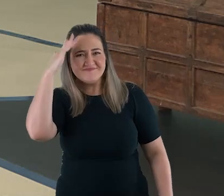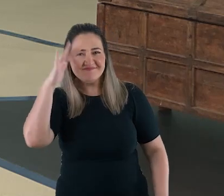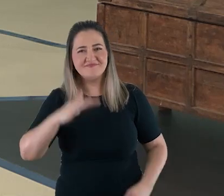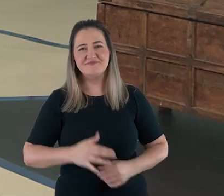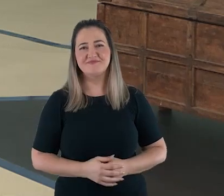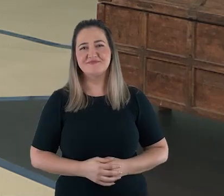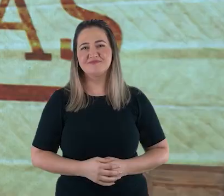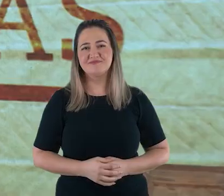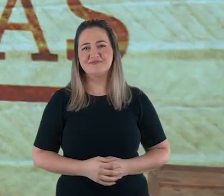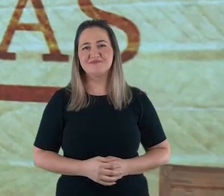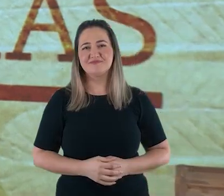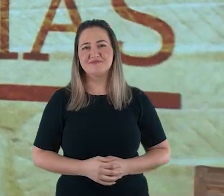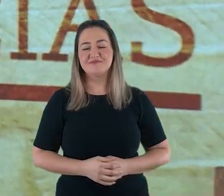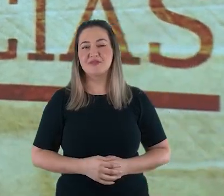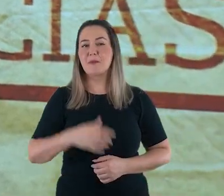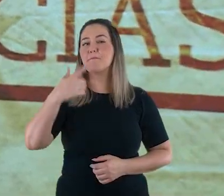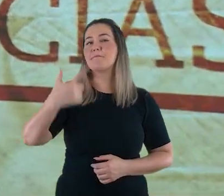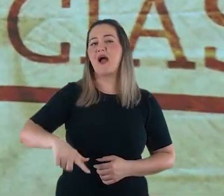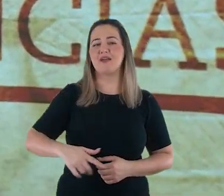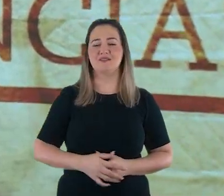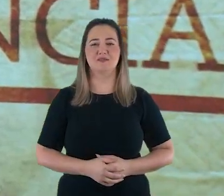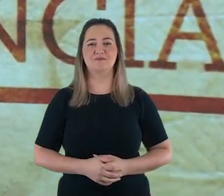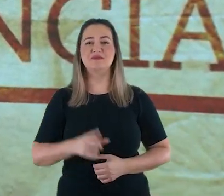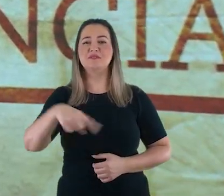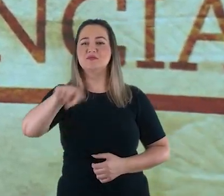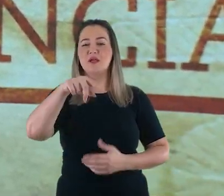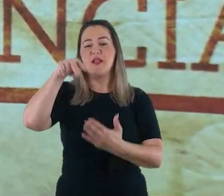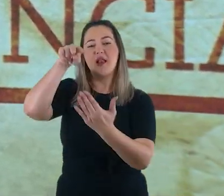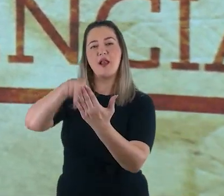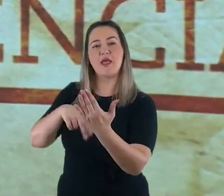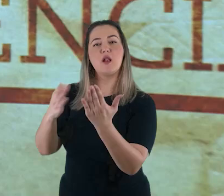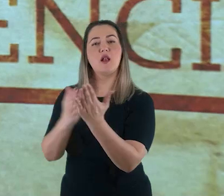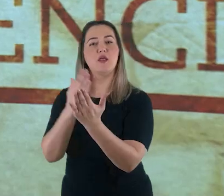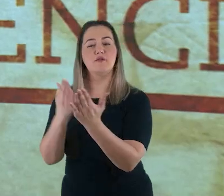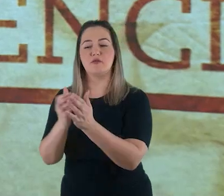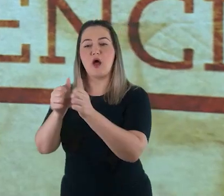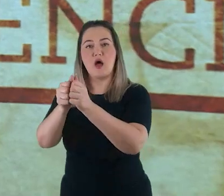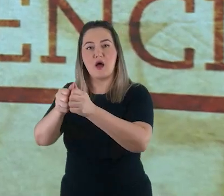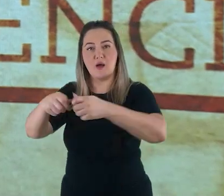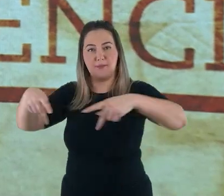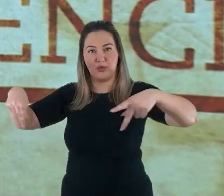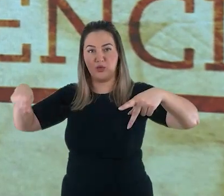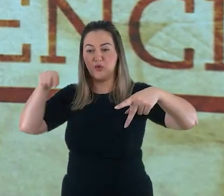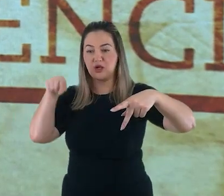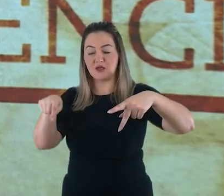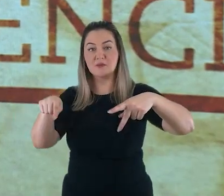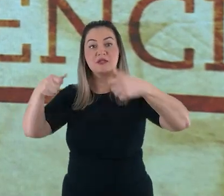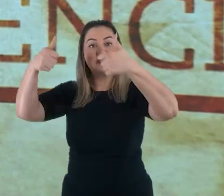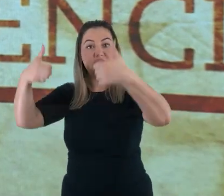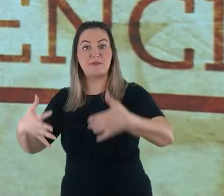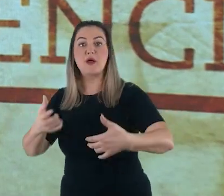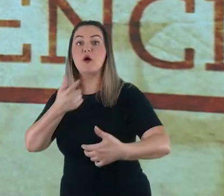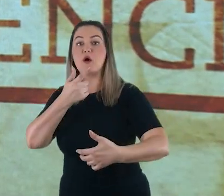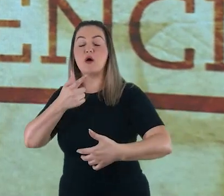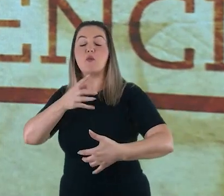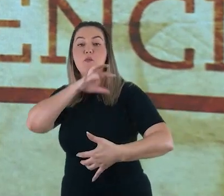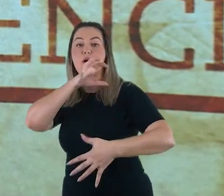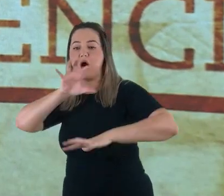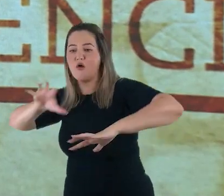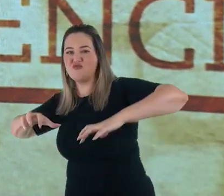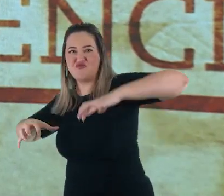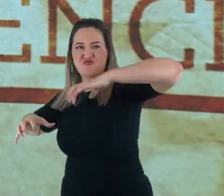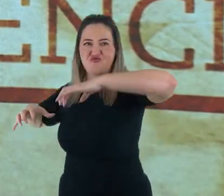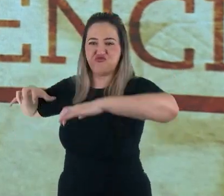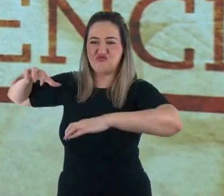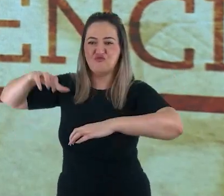666. Tem mais. Se você olhar o Apocalipse, lá também diz que aquela besta é equacionada como sendo